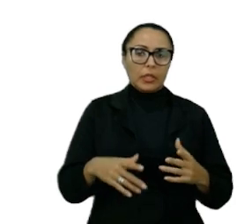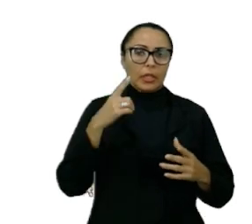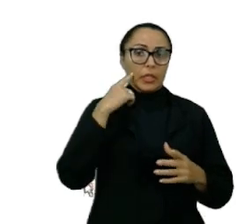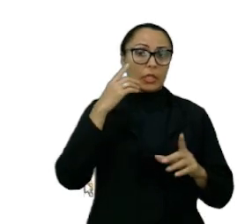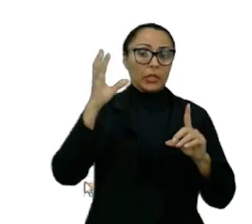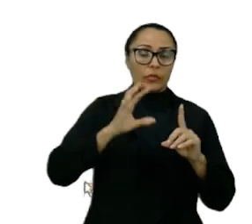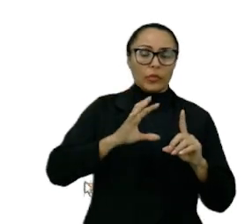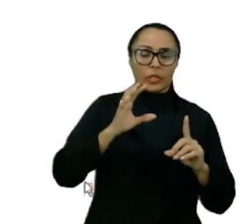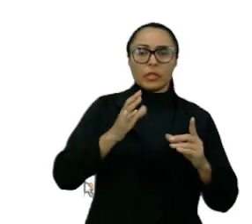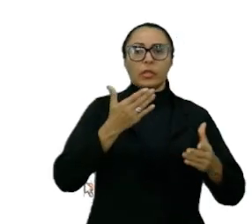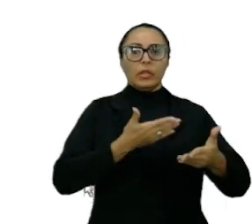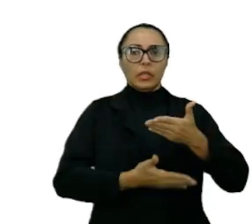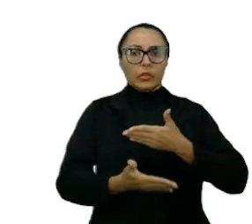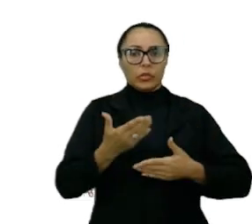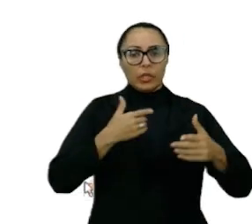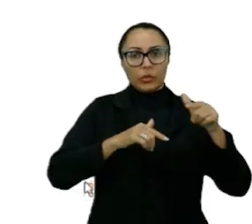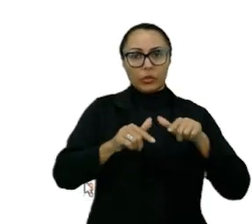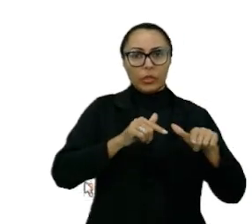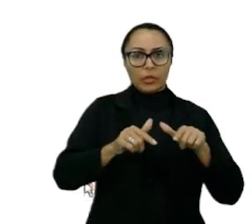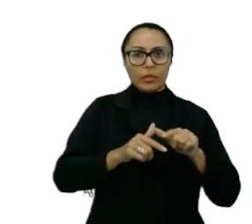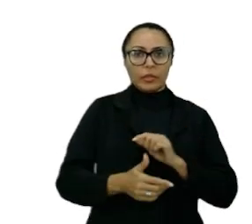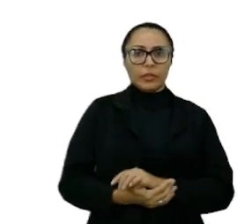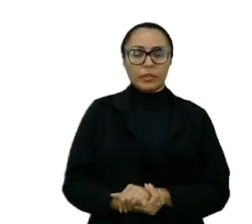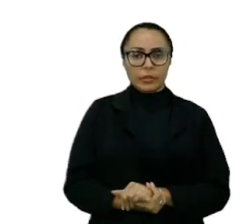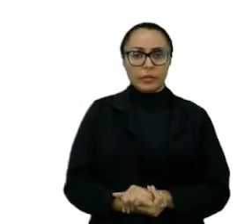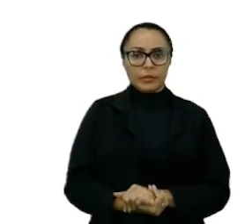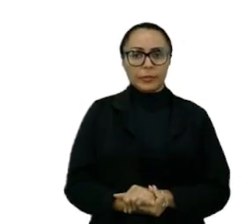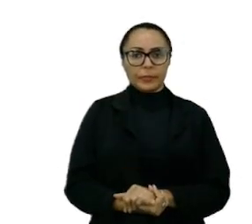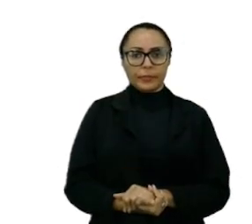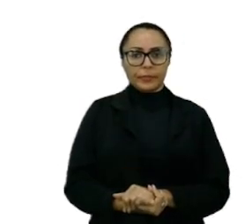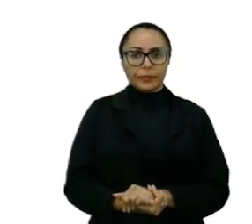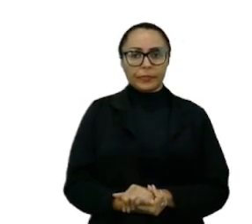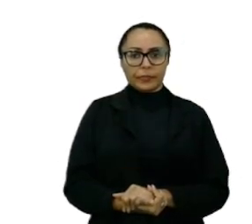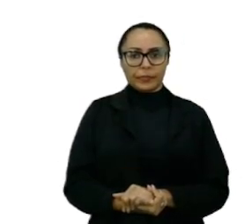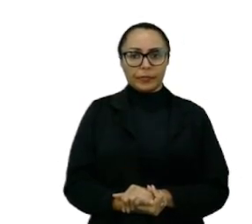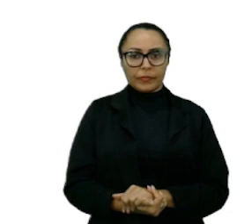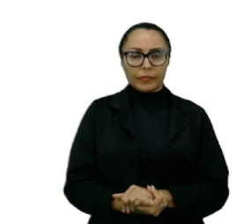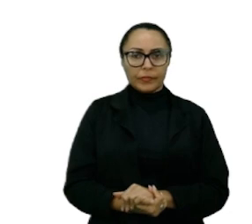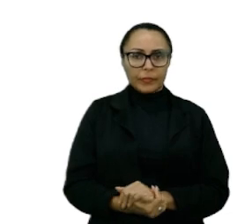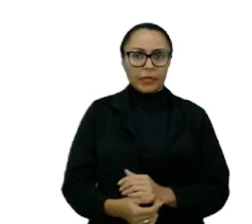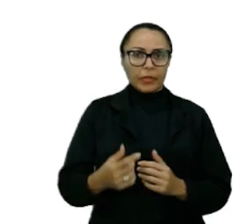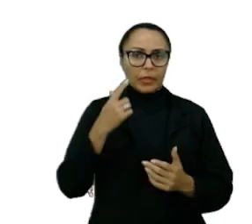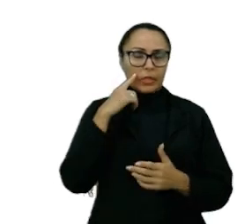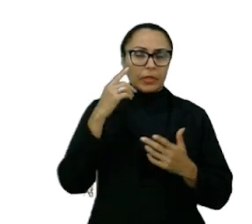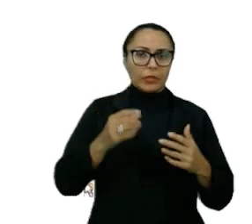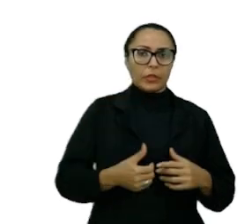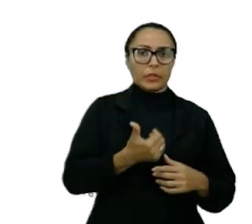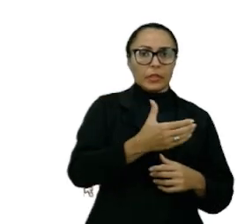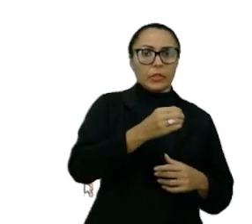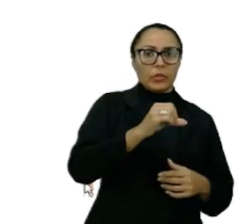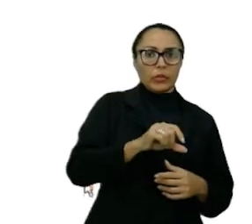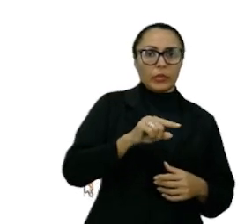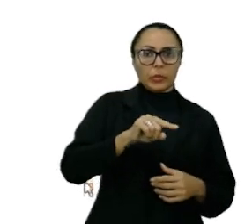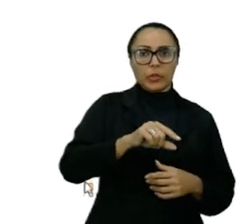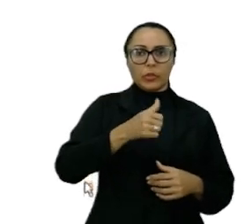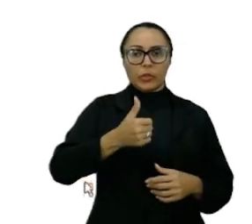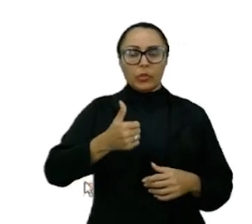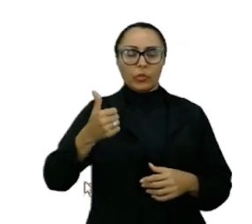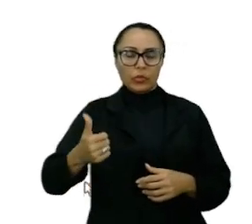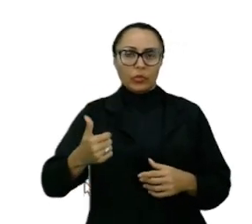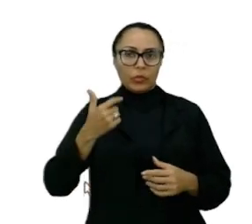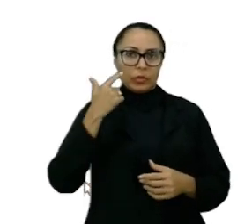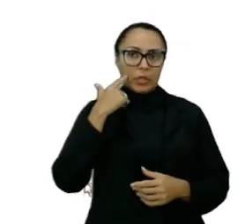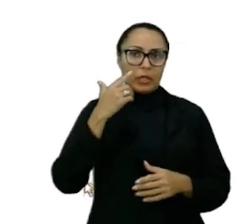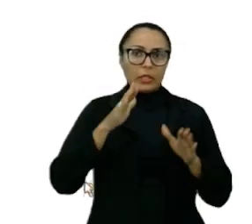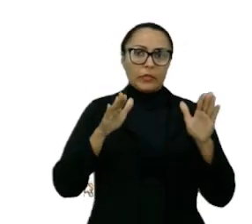doenças relacionadas ao trabalho. E a ISO 19011, que é referente às